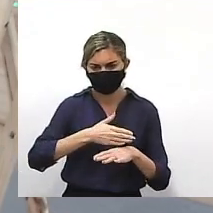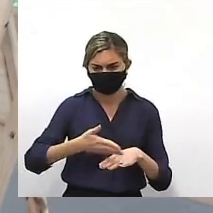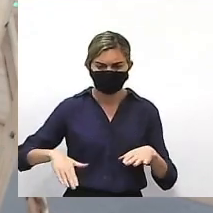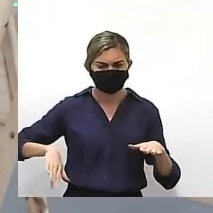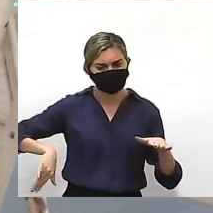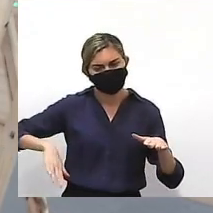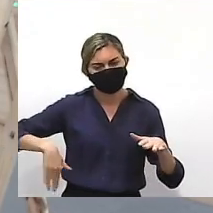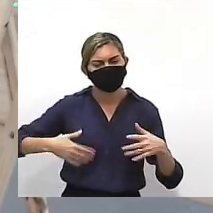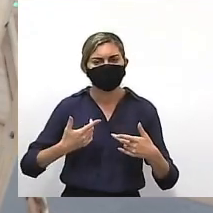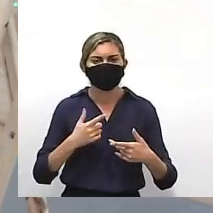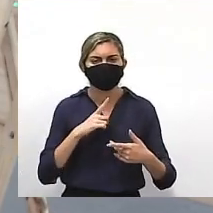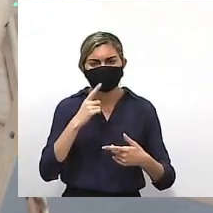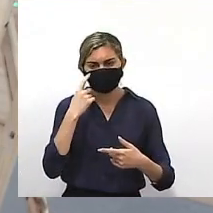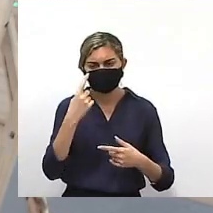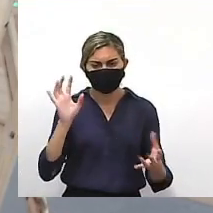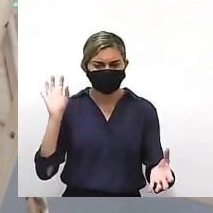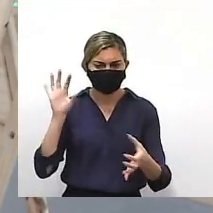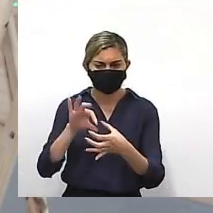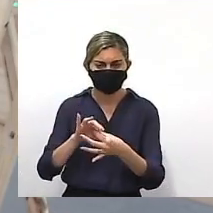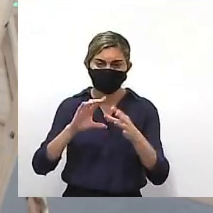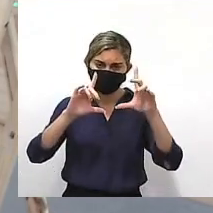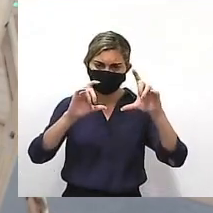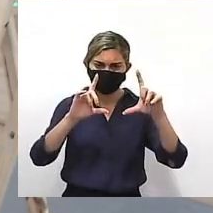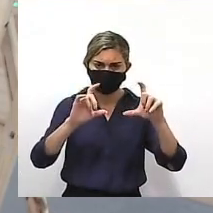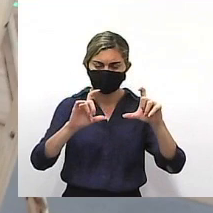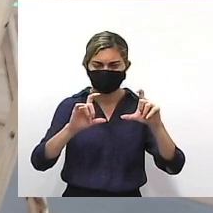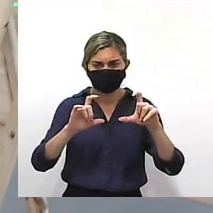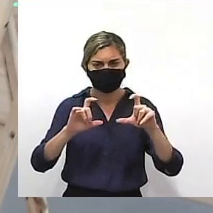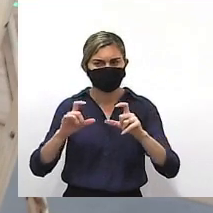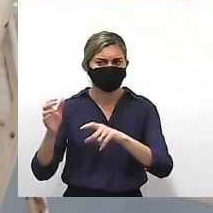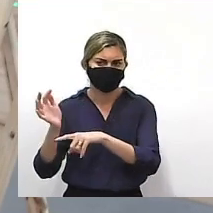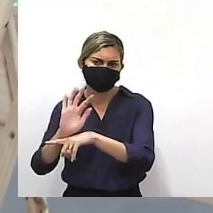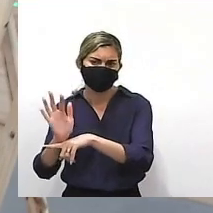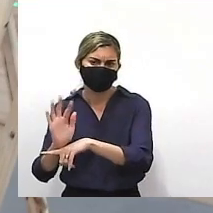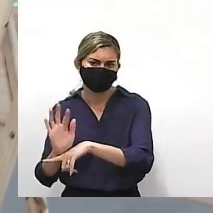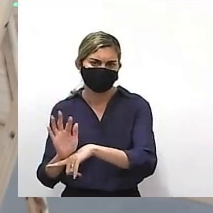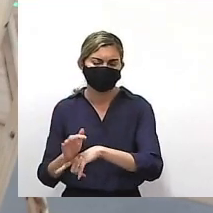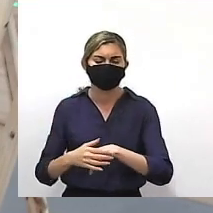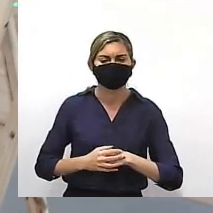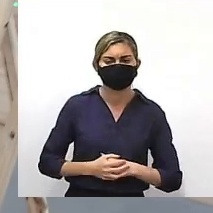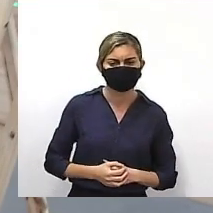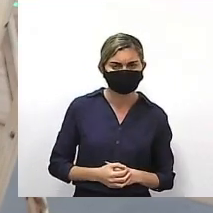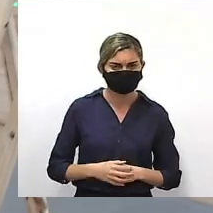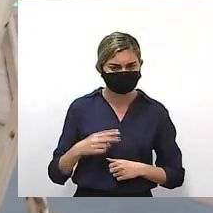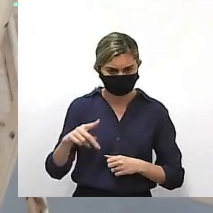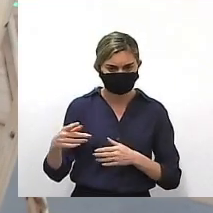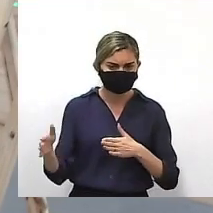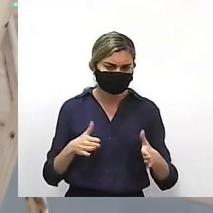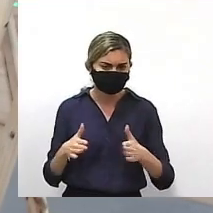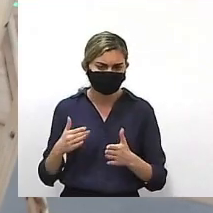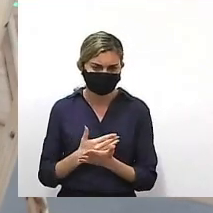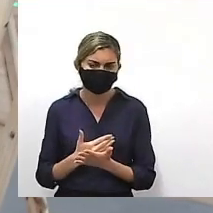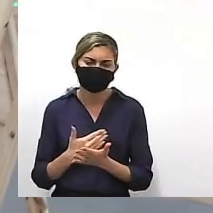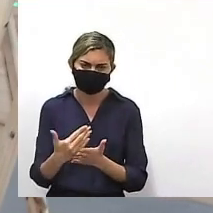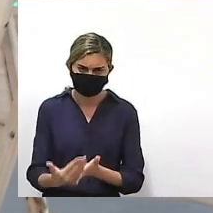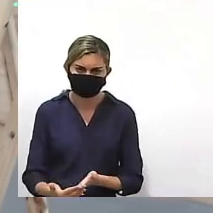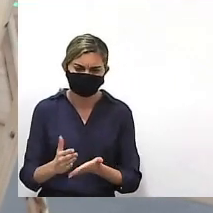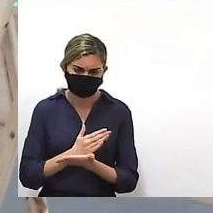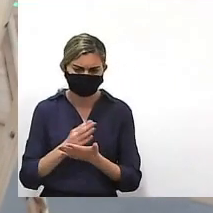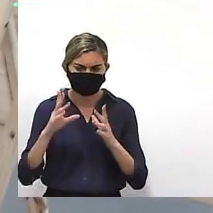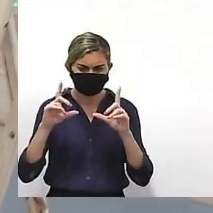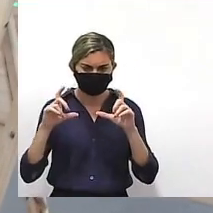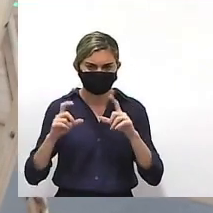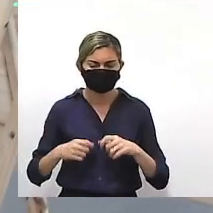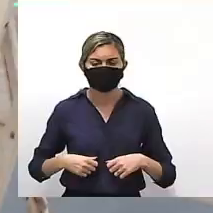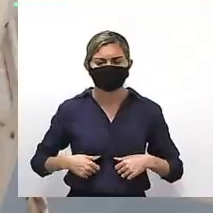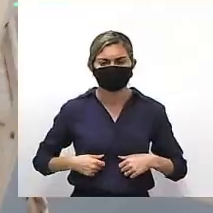vão fazer a conexão entre a fotografia e o cinema. Nesse momento, começamos com algumas